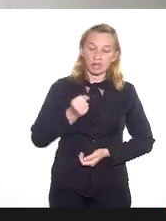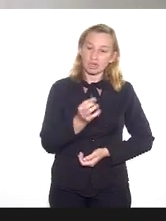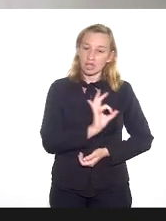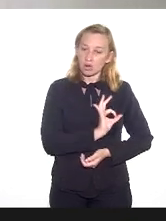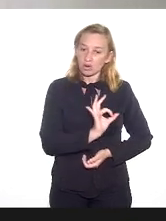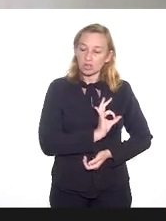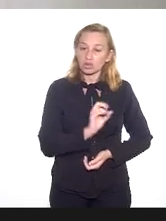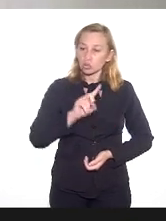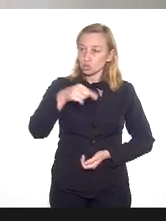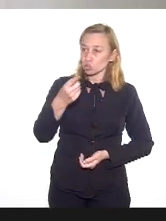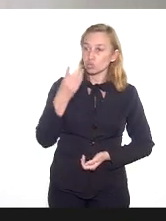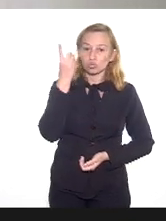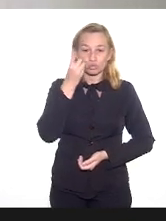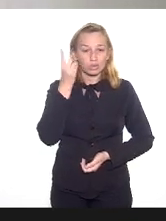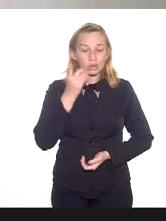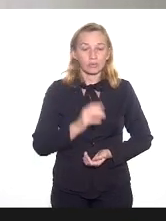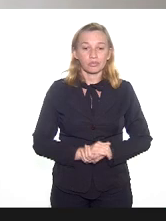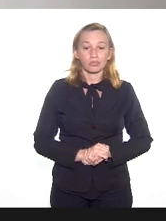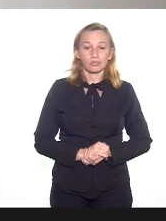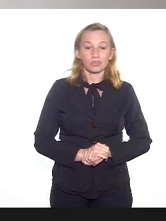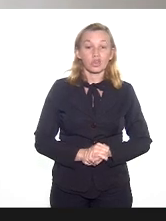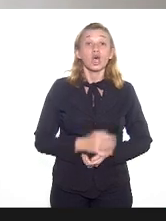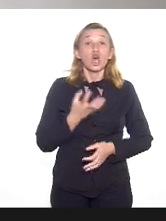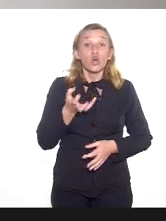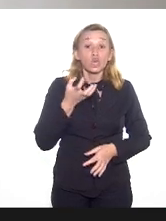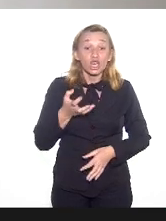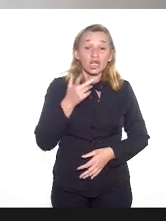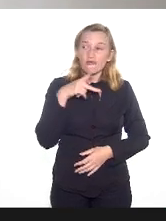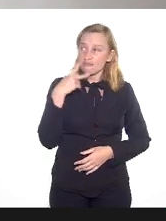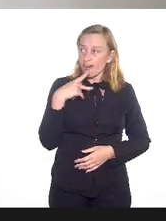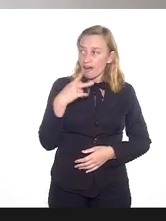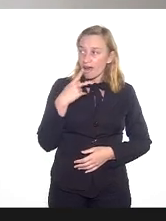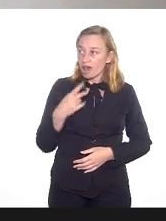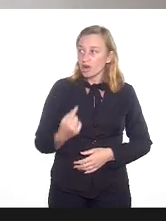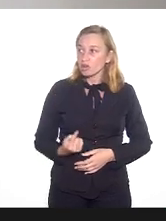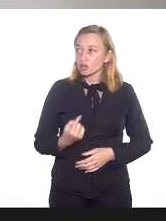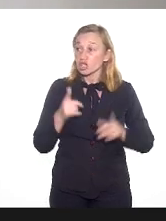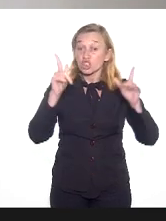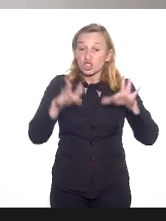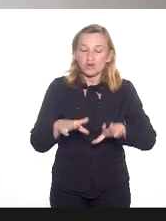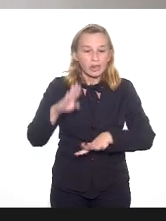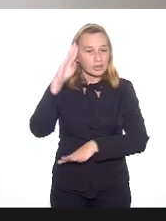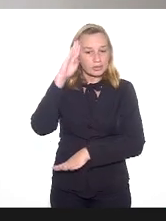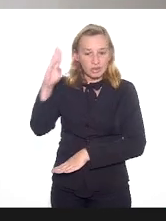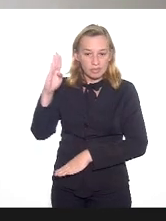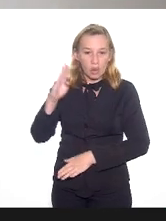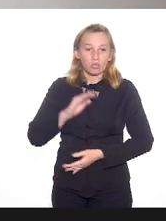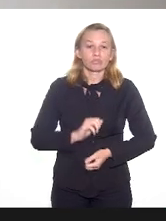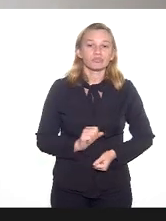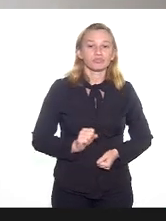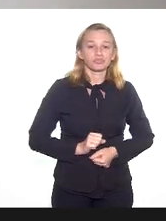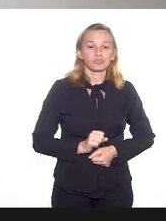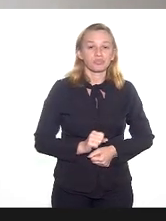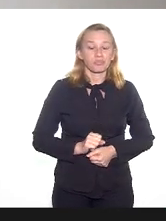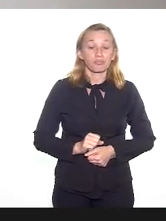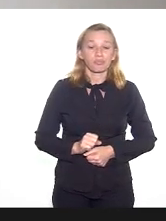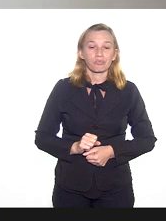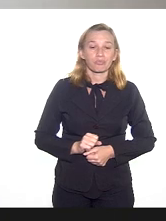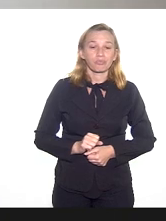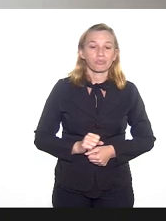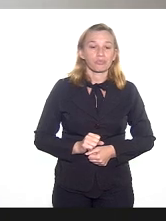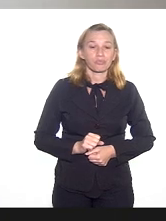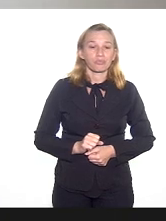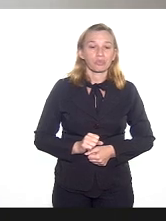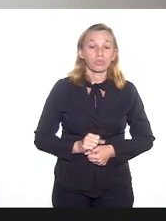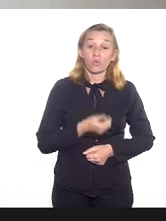todos os deputados. Mas eu queria pontuar uma diferença fundamental entre